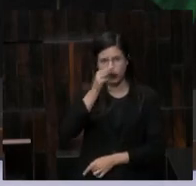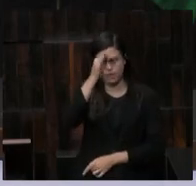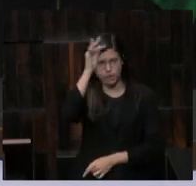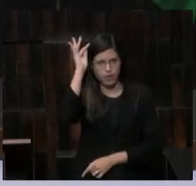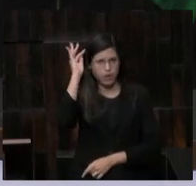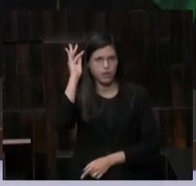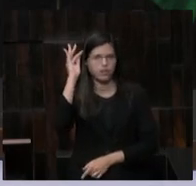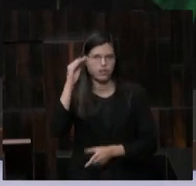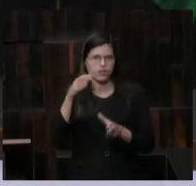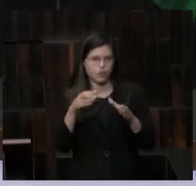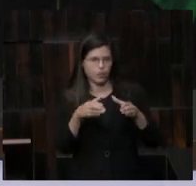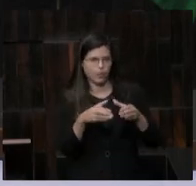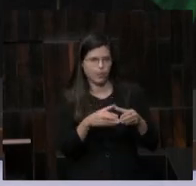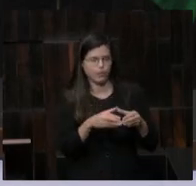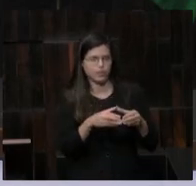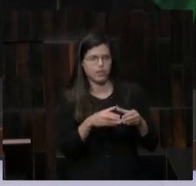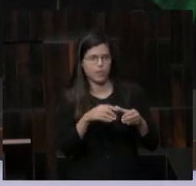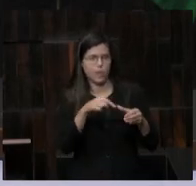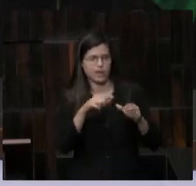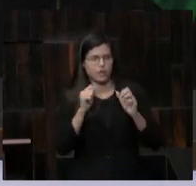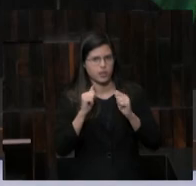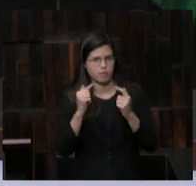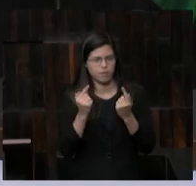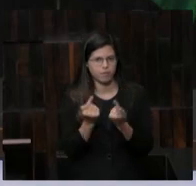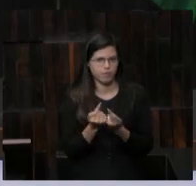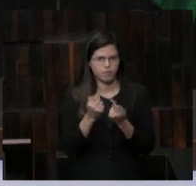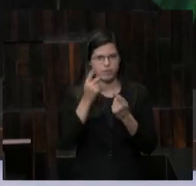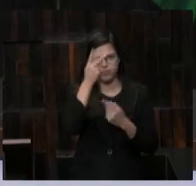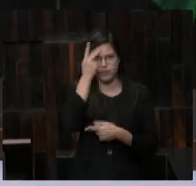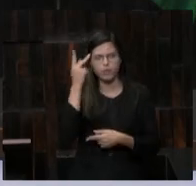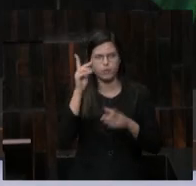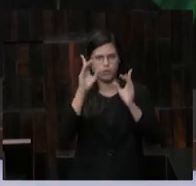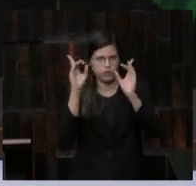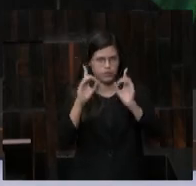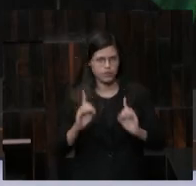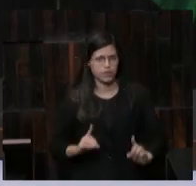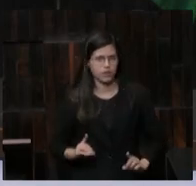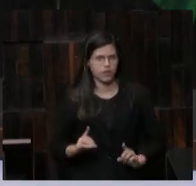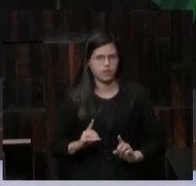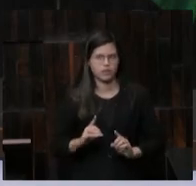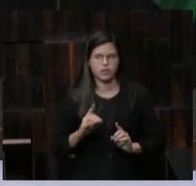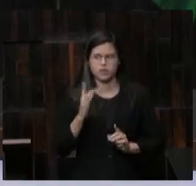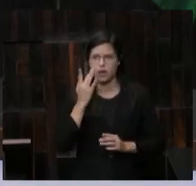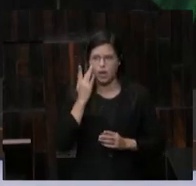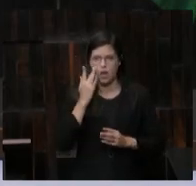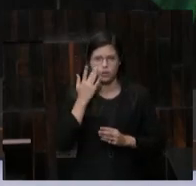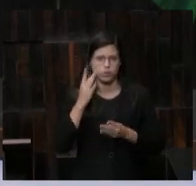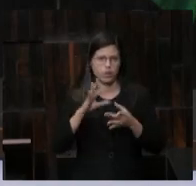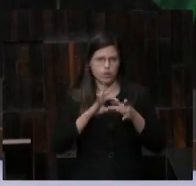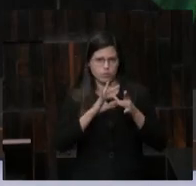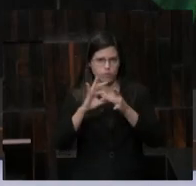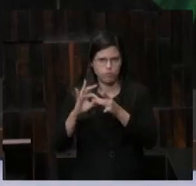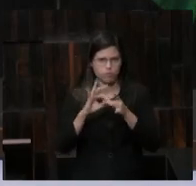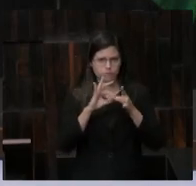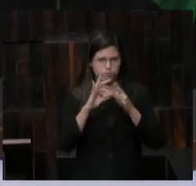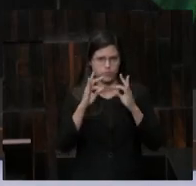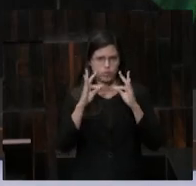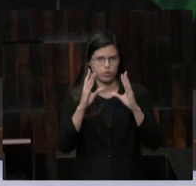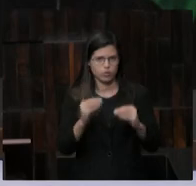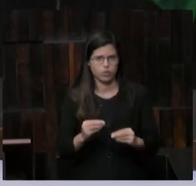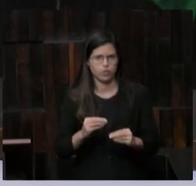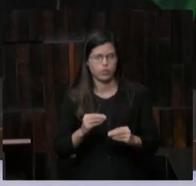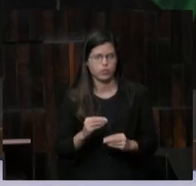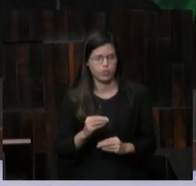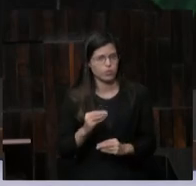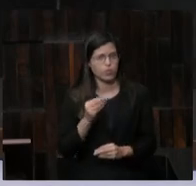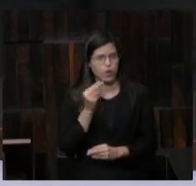comissão hoje aqui na Alerj, da pessoa com deficiência. Então, eu acho que é a união de todos. Né? Claro,